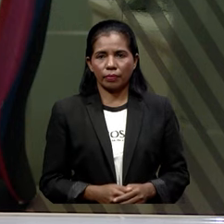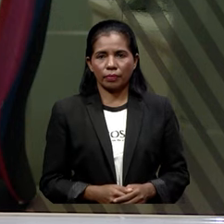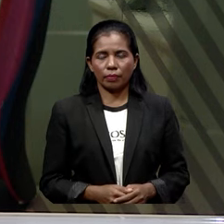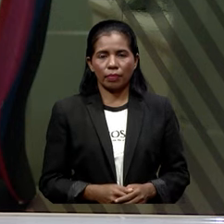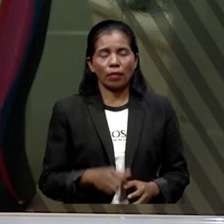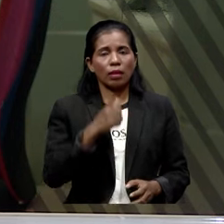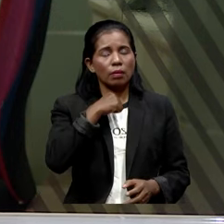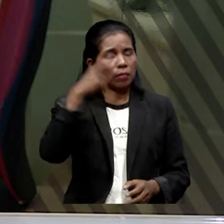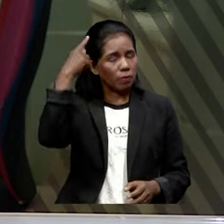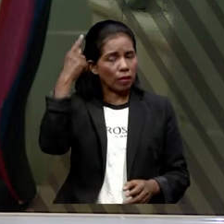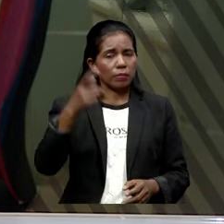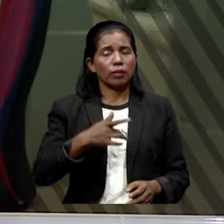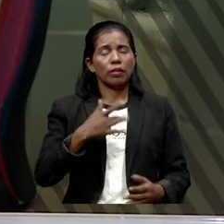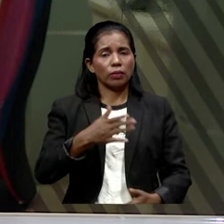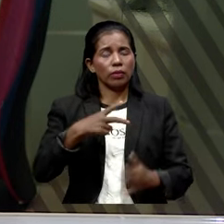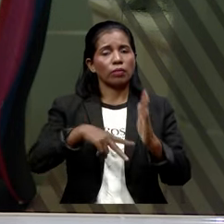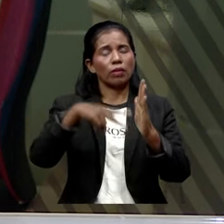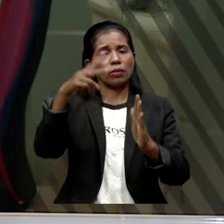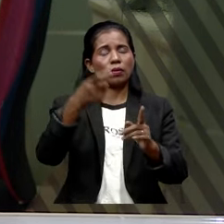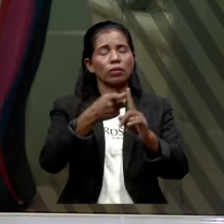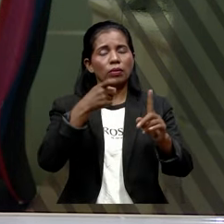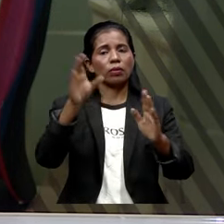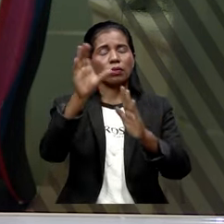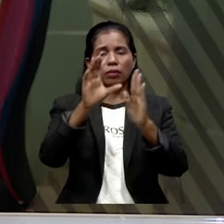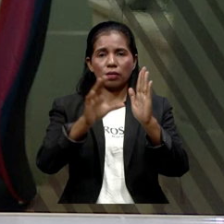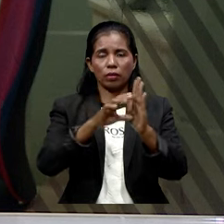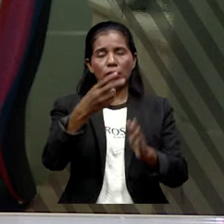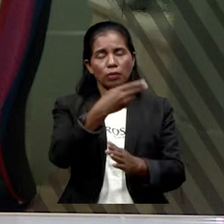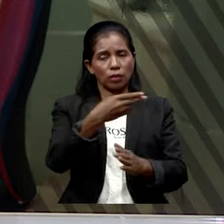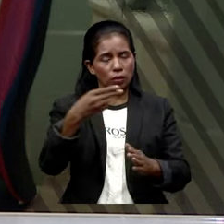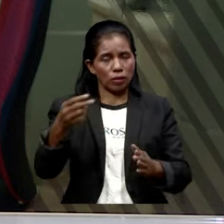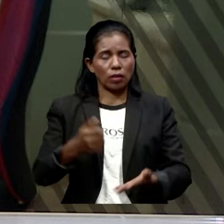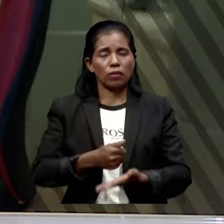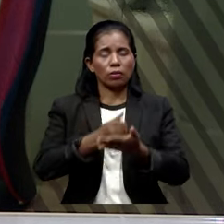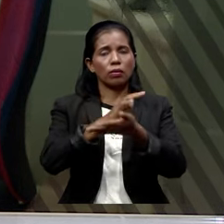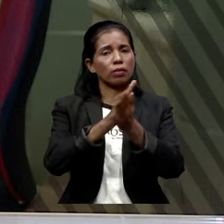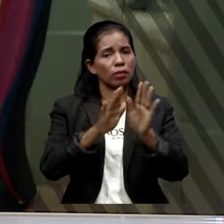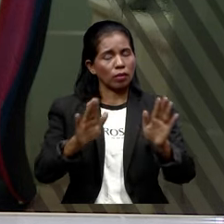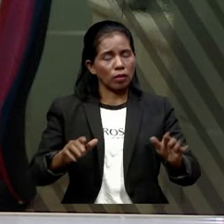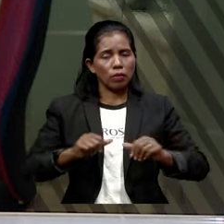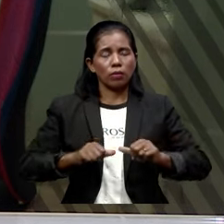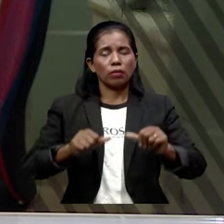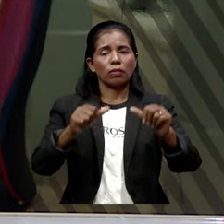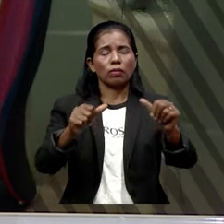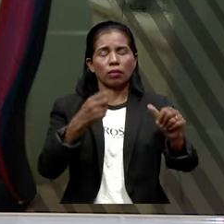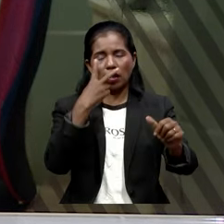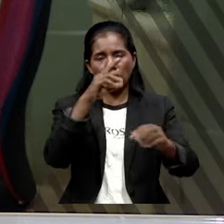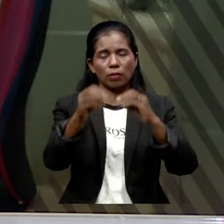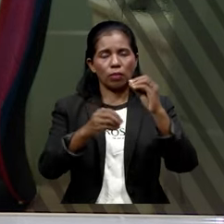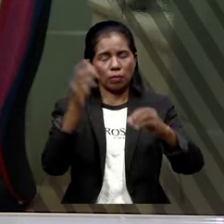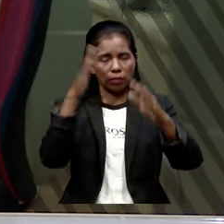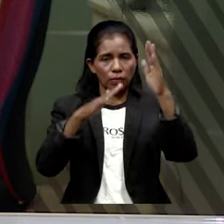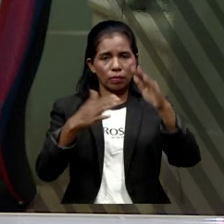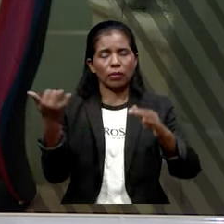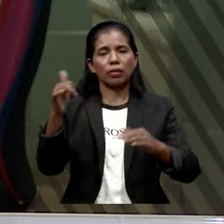Papa Francisco aprecia o valor de Rússia e a Constituição indonésia, defende a harmonia e a tolerância e continua a criticar o conflito de Síria e o mundo.